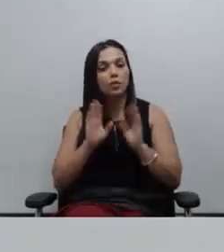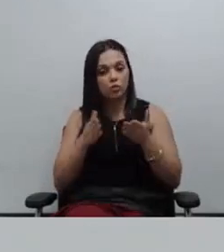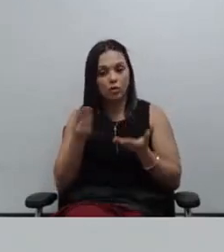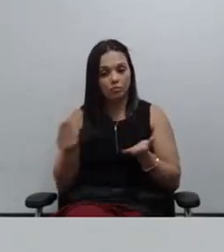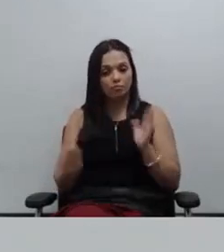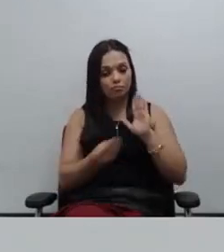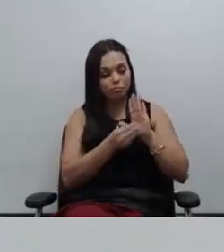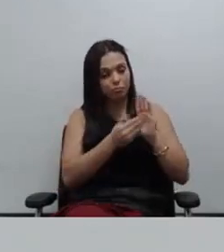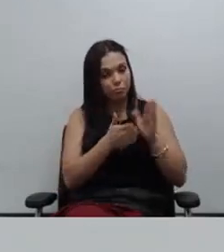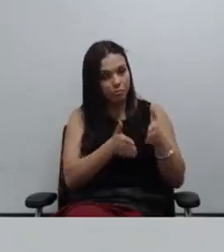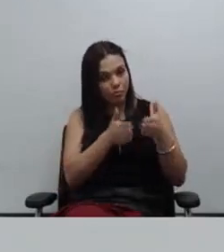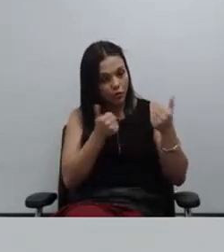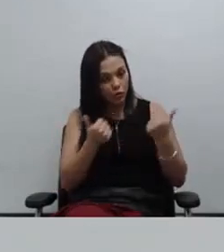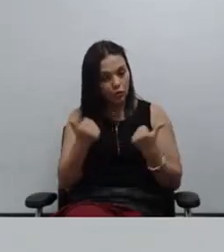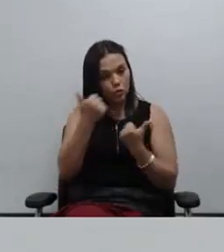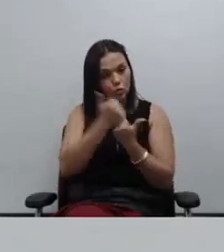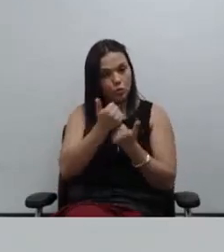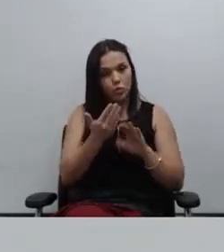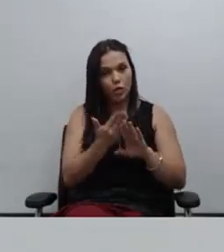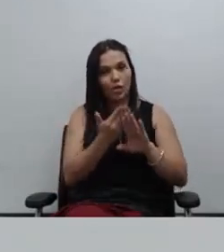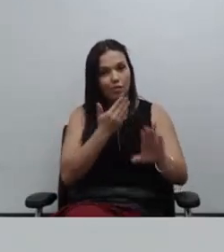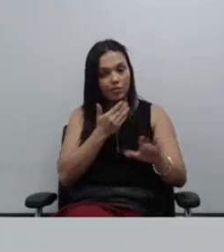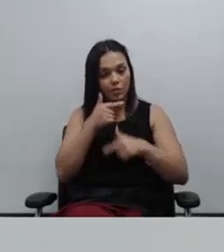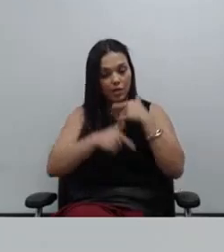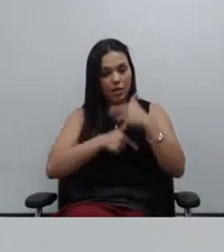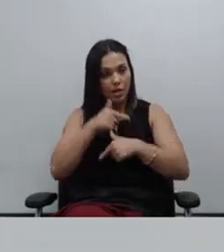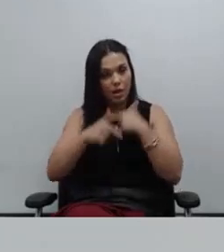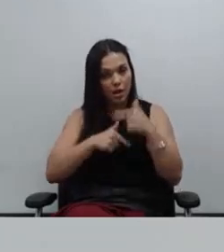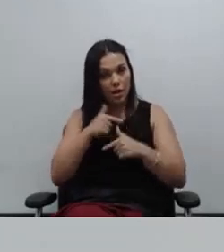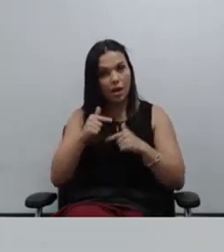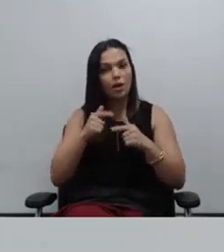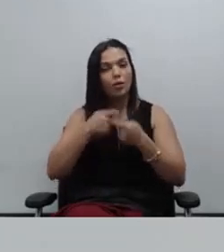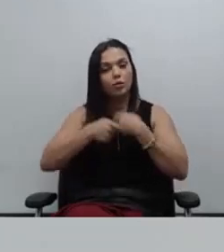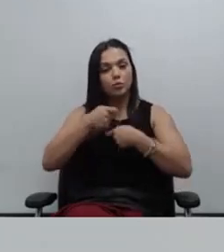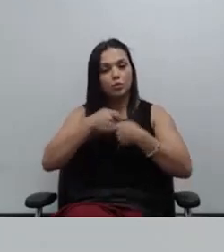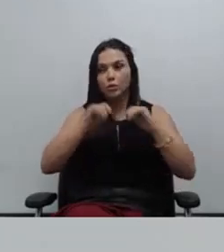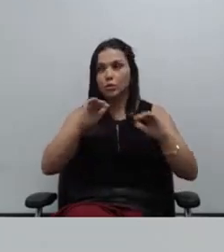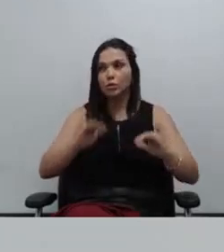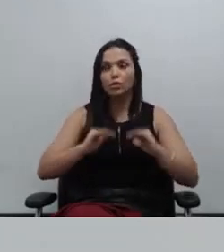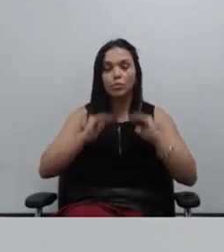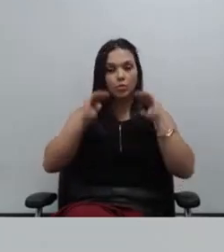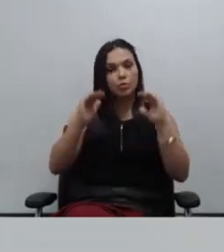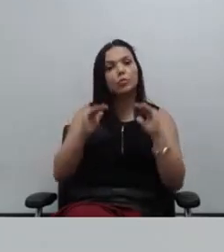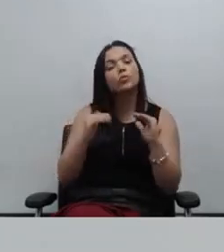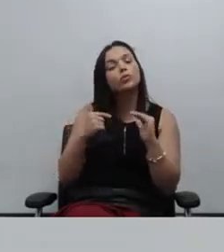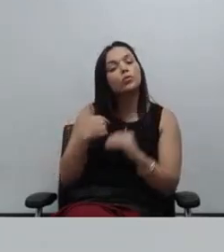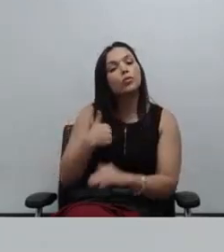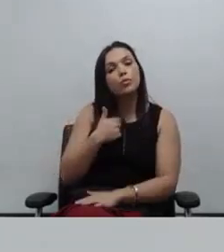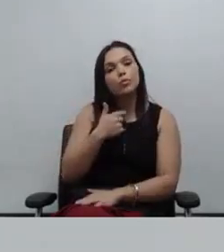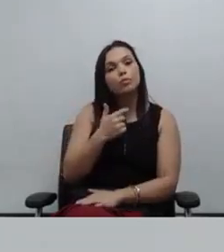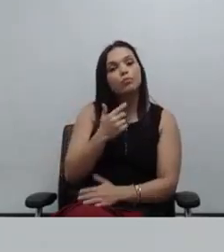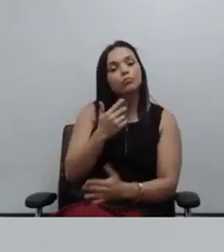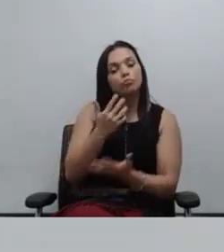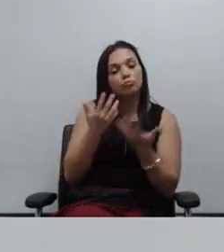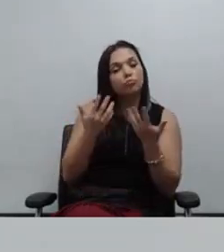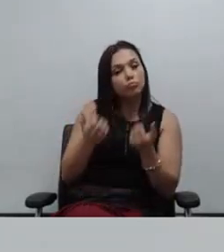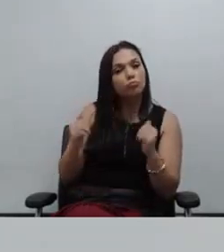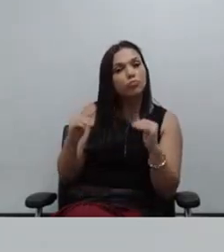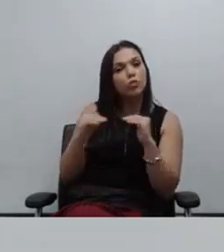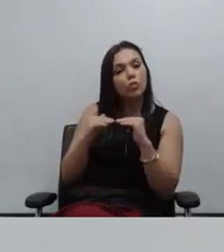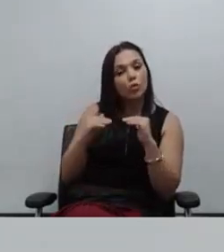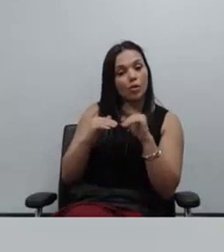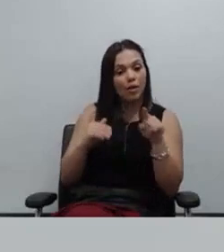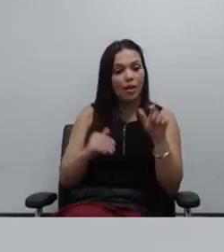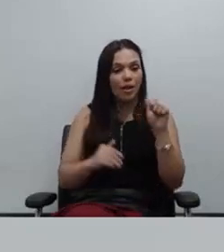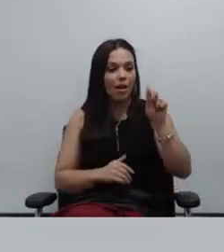deve prioritariamente servir substituições de afastamento de cargo ou função junto à administração superior, considero isso. A distância da cidade de Avaré